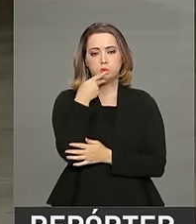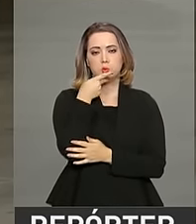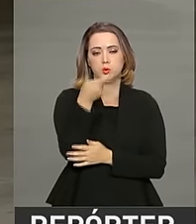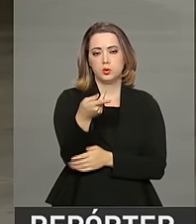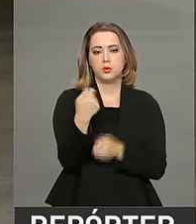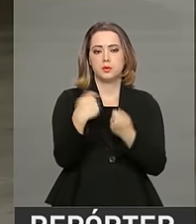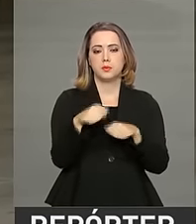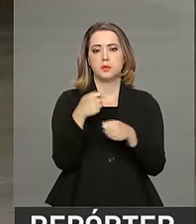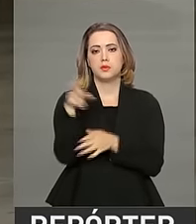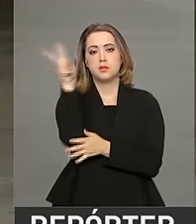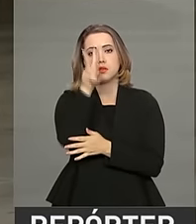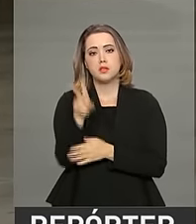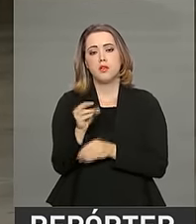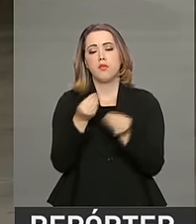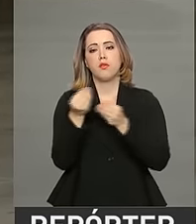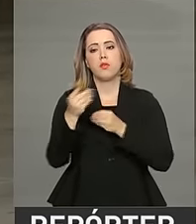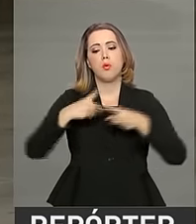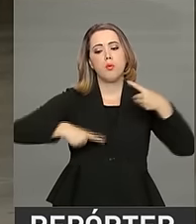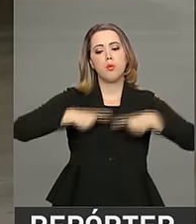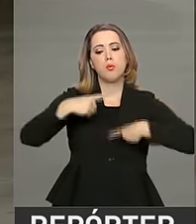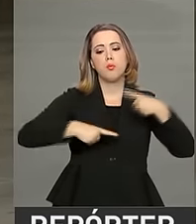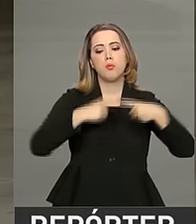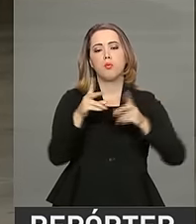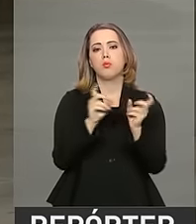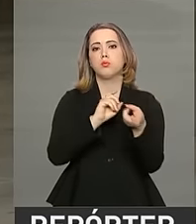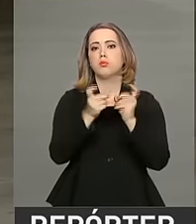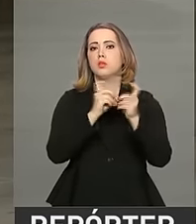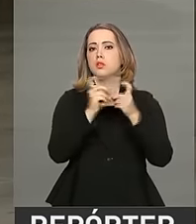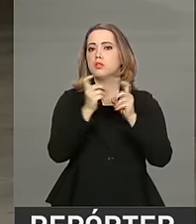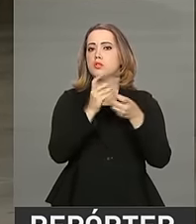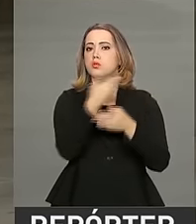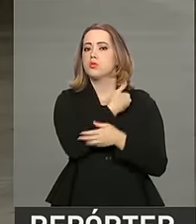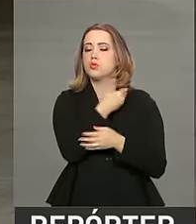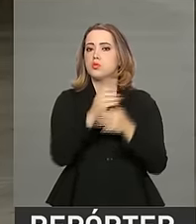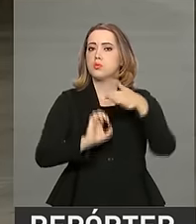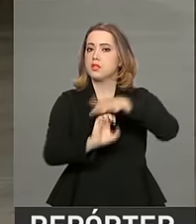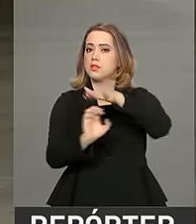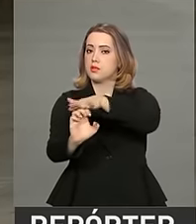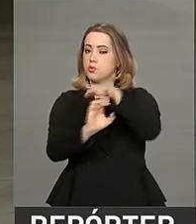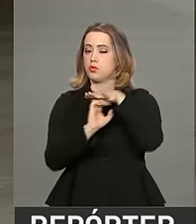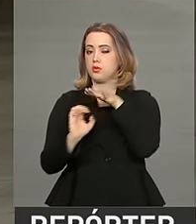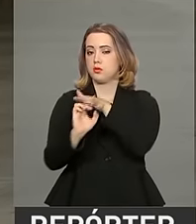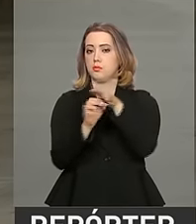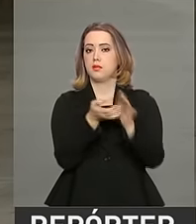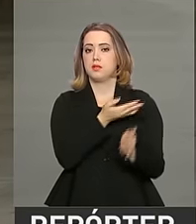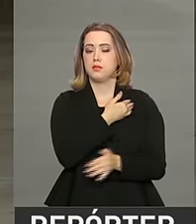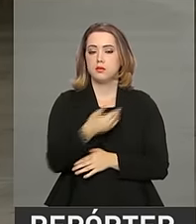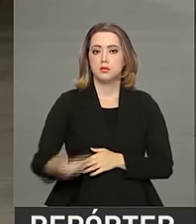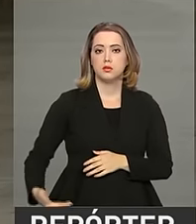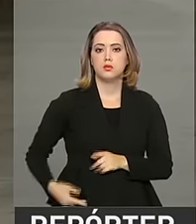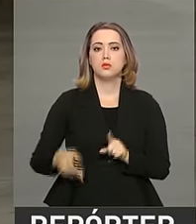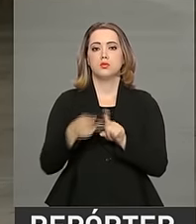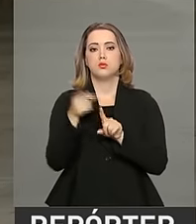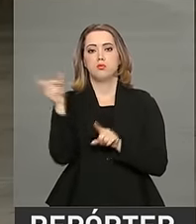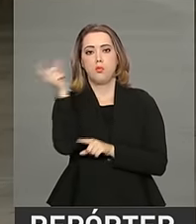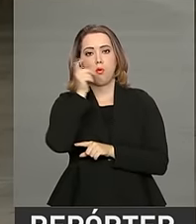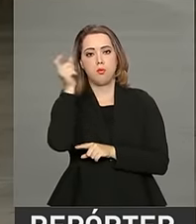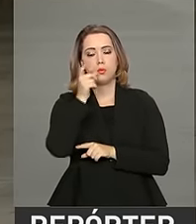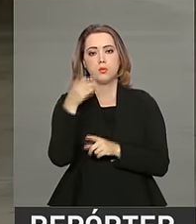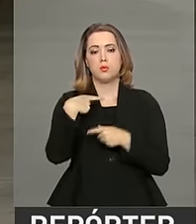precisam rever suas políticas de concessões principalmente para atrair capital externo para o investimento em